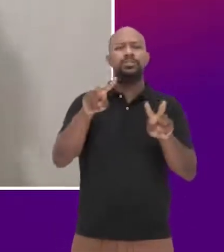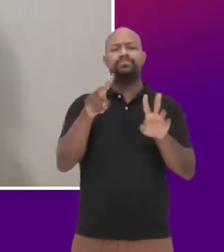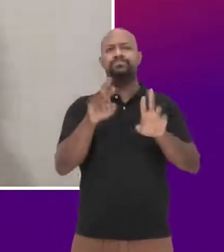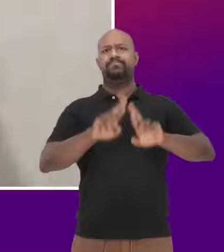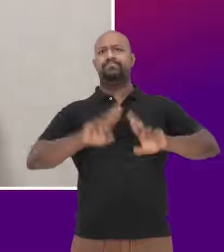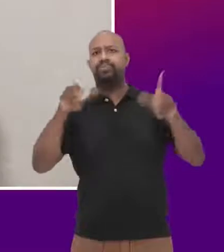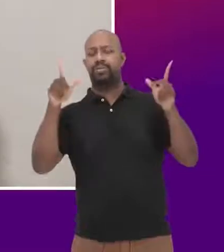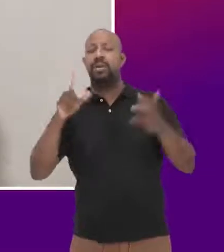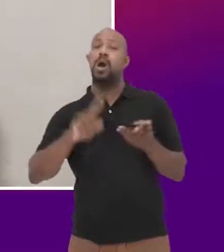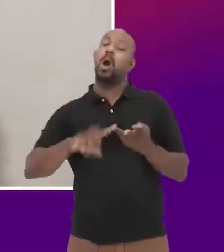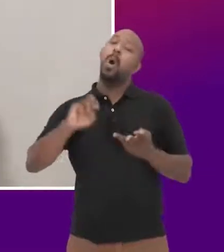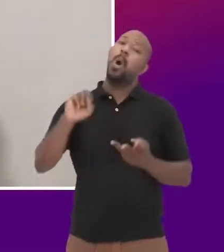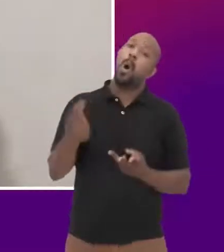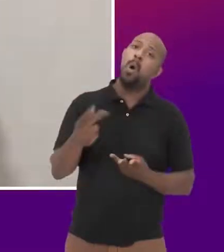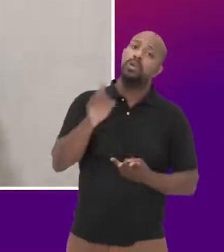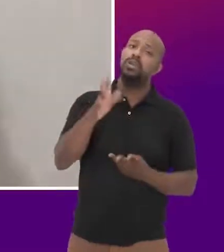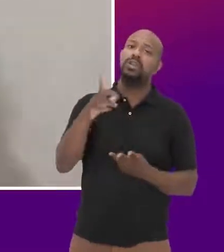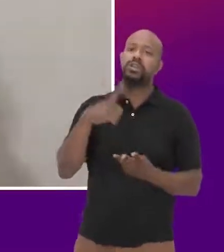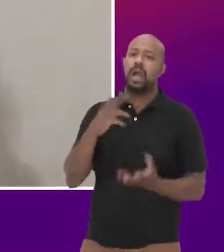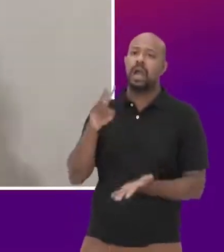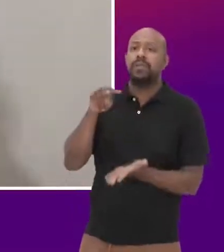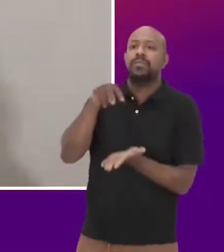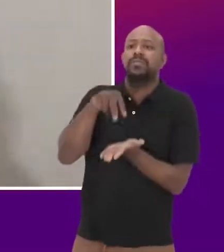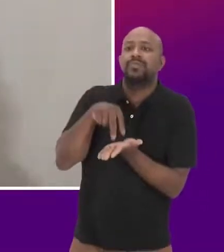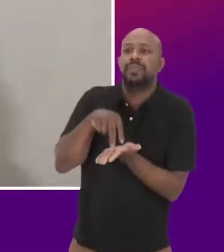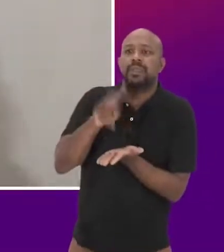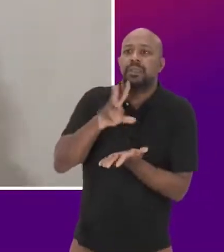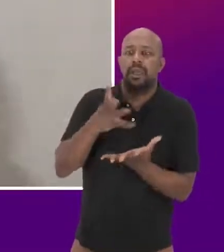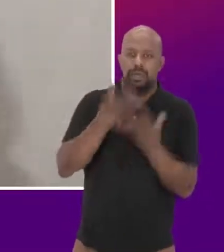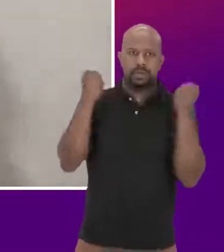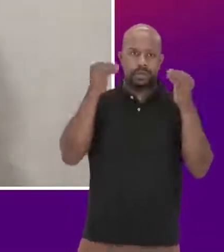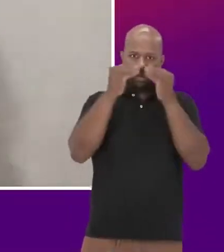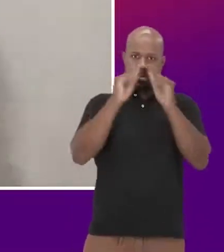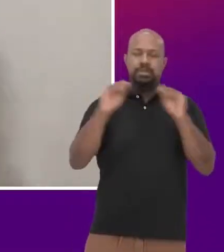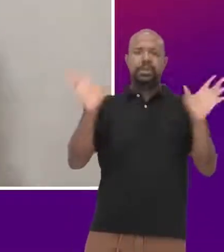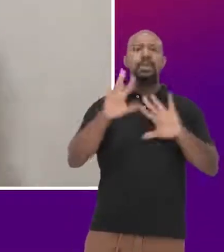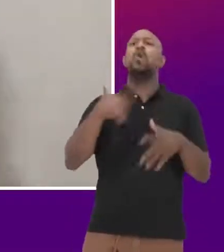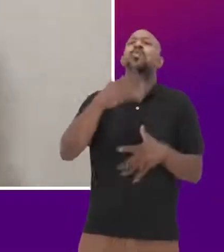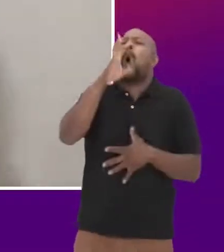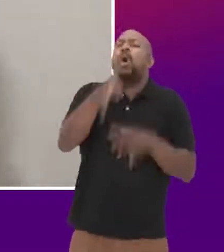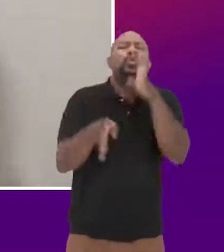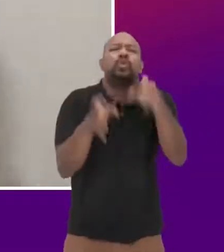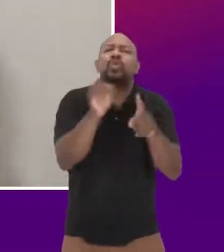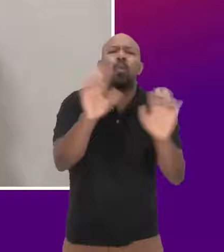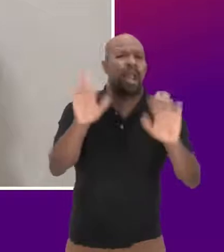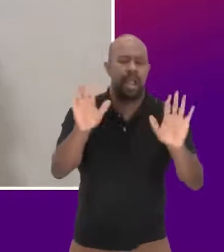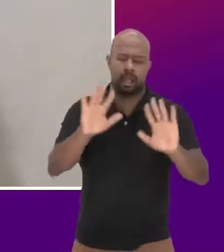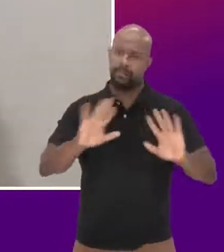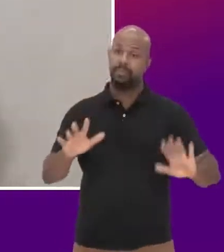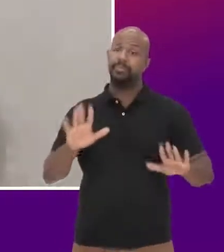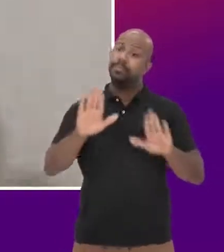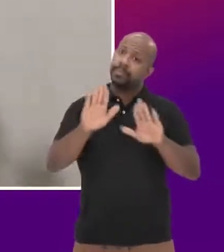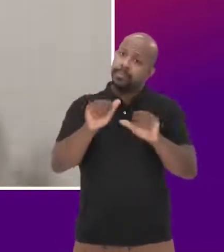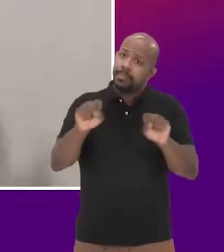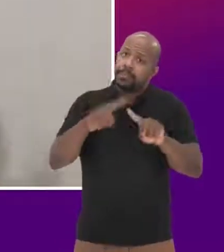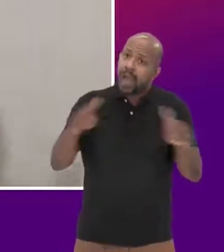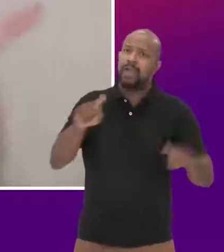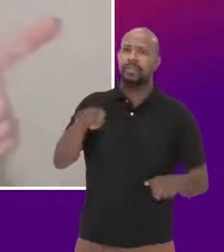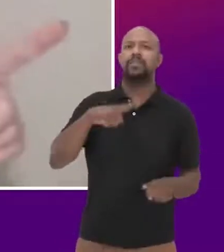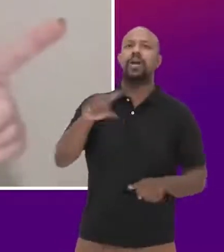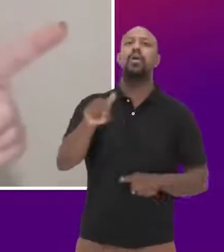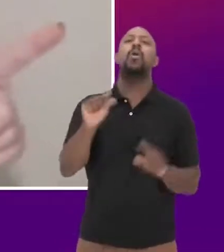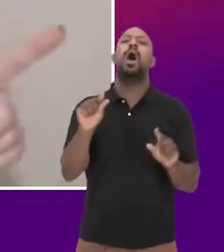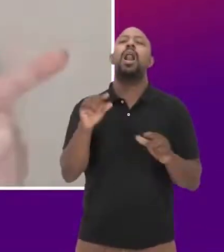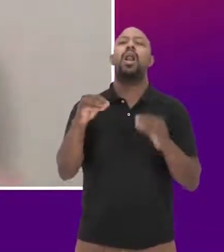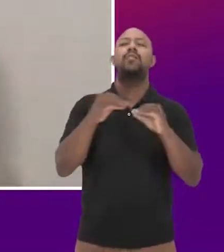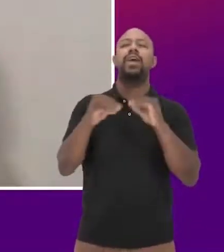estereotipadas, ou que estiveram, mas fizeram questão de esquecer, e eu não estou nem julgando. Mas a gente teve agora Amor de